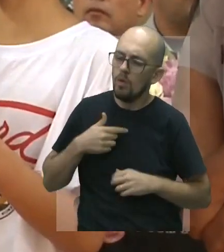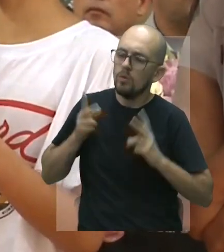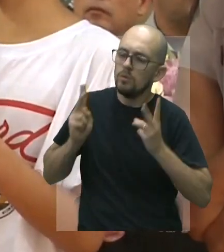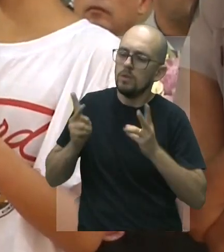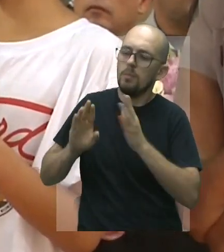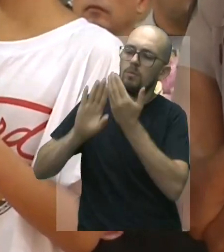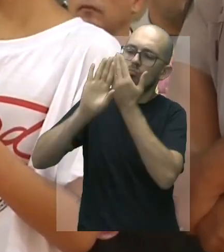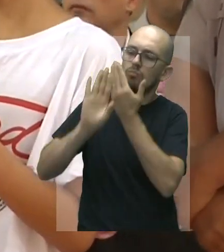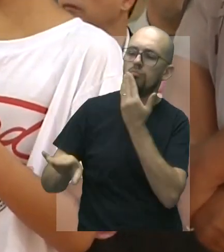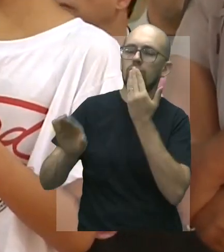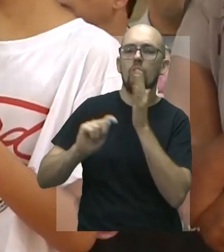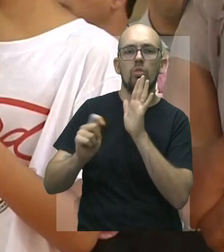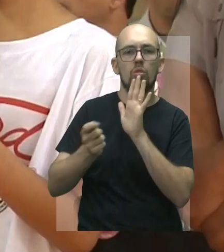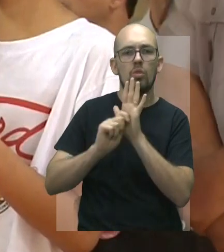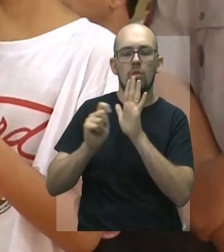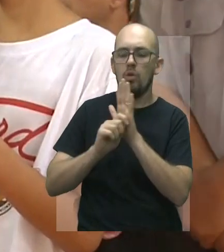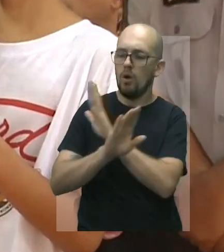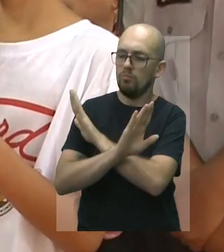das drogas